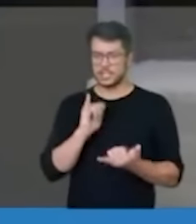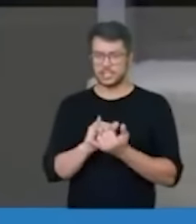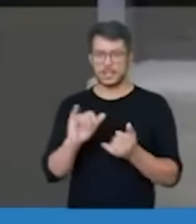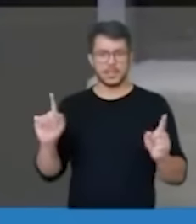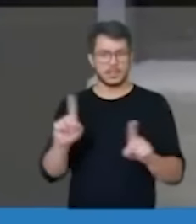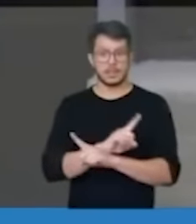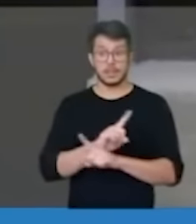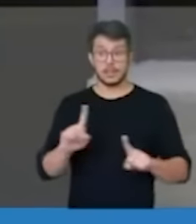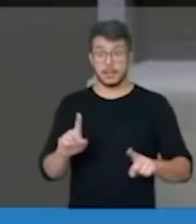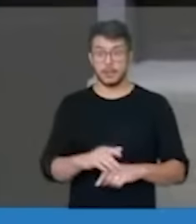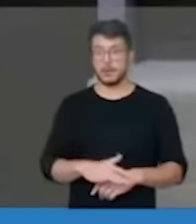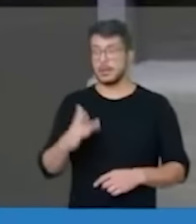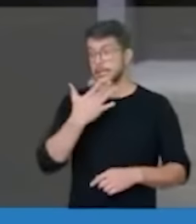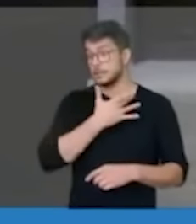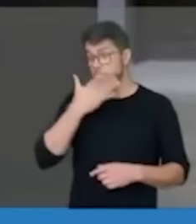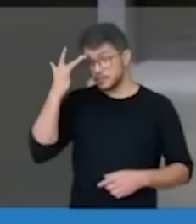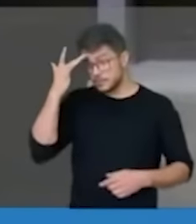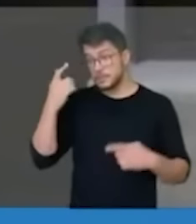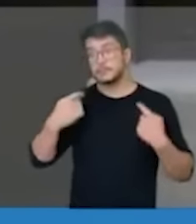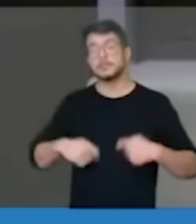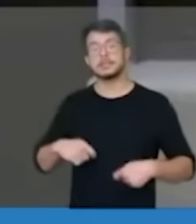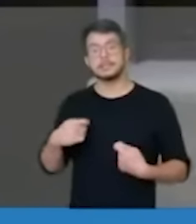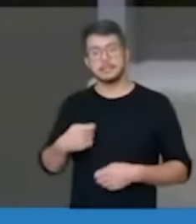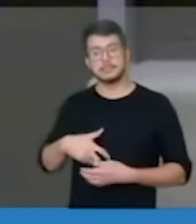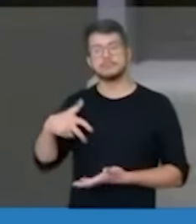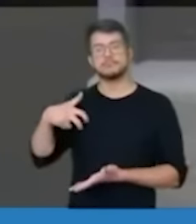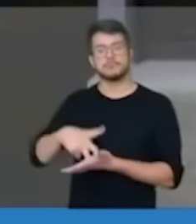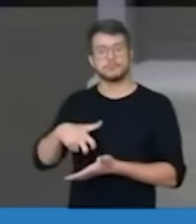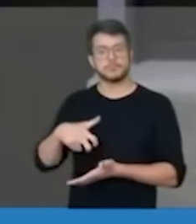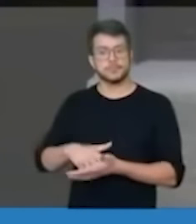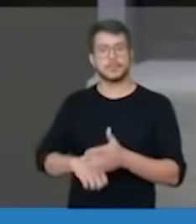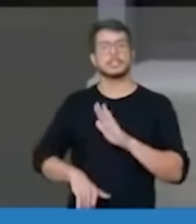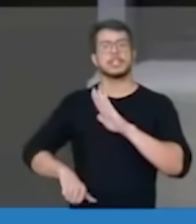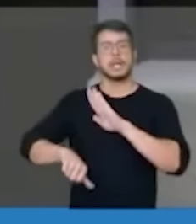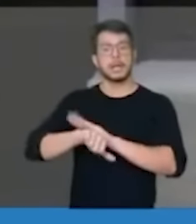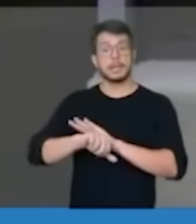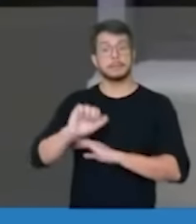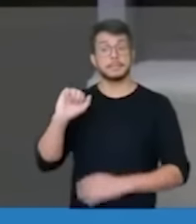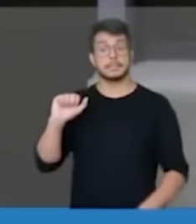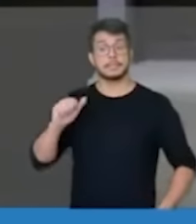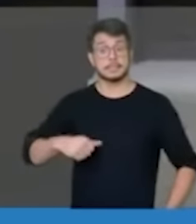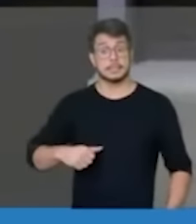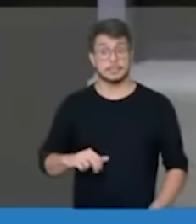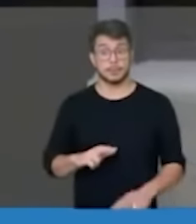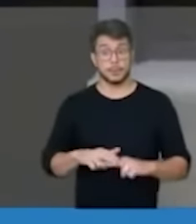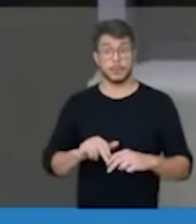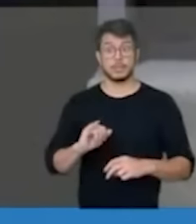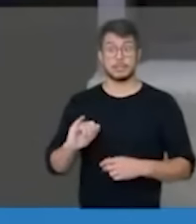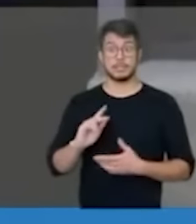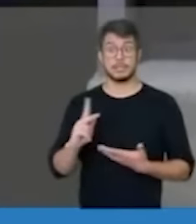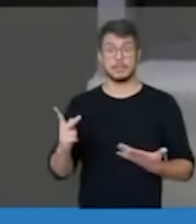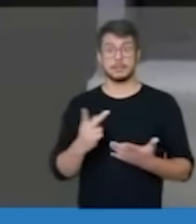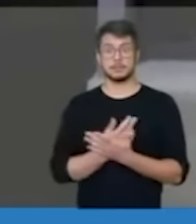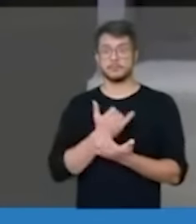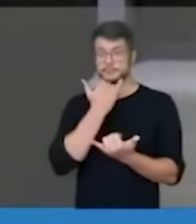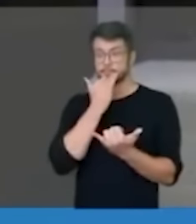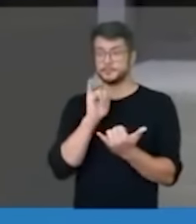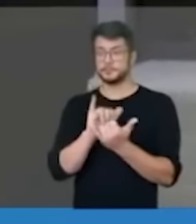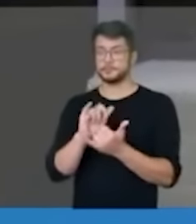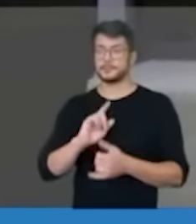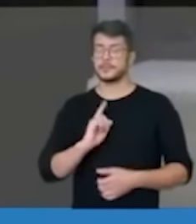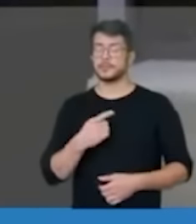Essa gente tem que pagar por todos os crimes que cometeram. Porque se tiver anistia, nós vamos estar dizendo para o